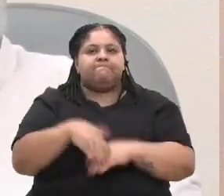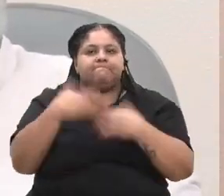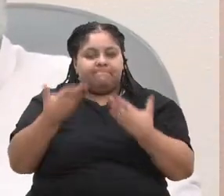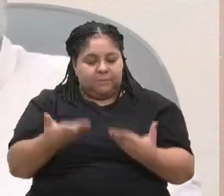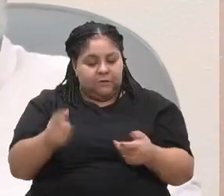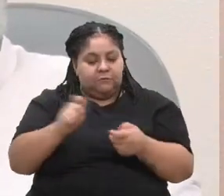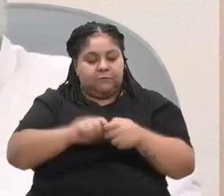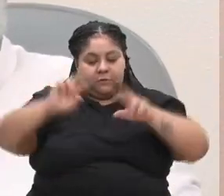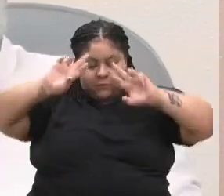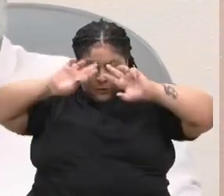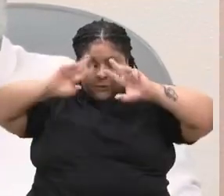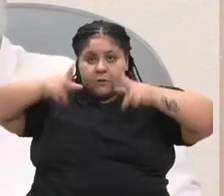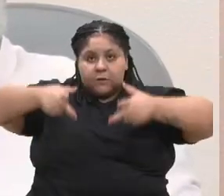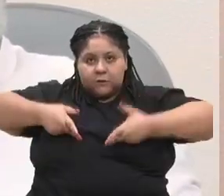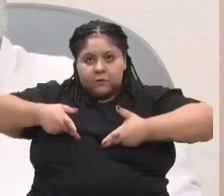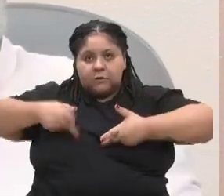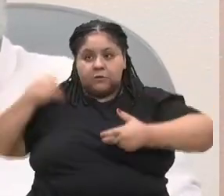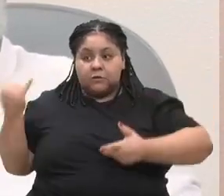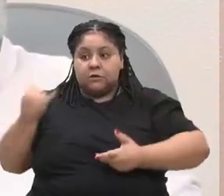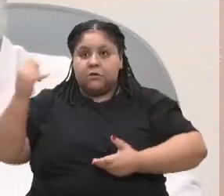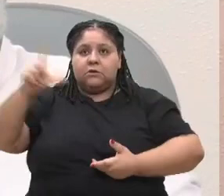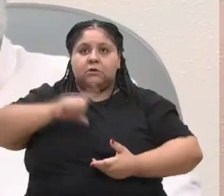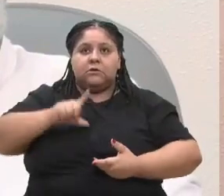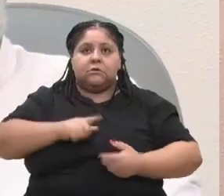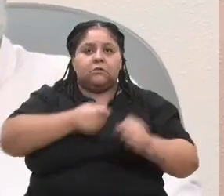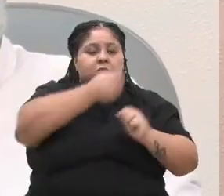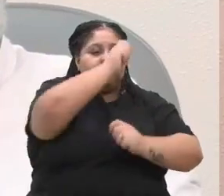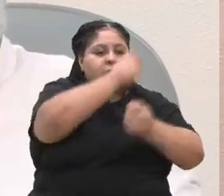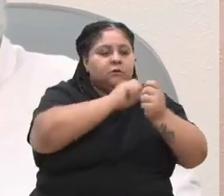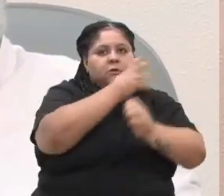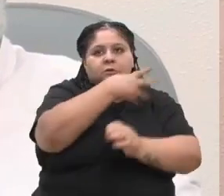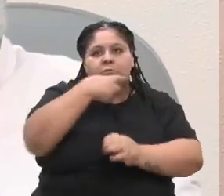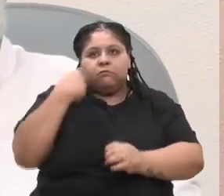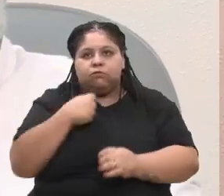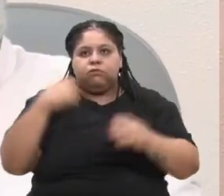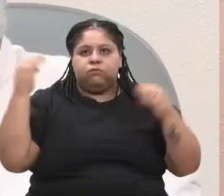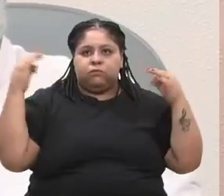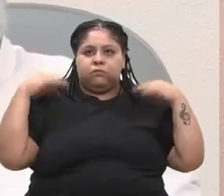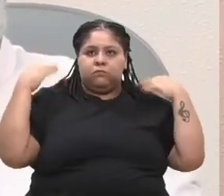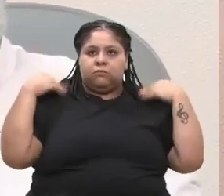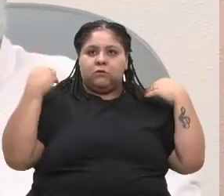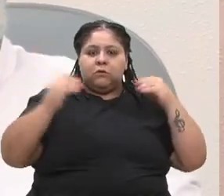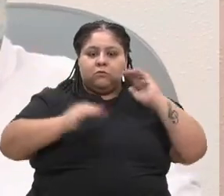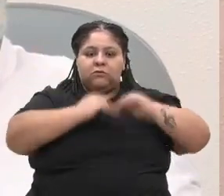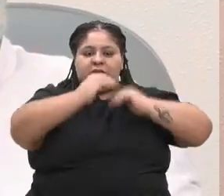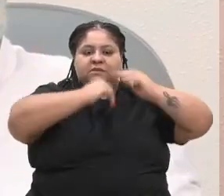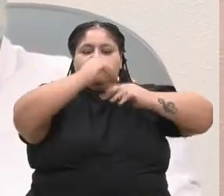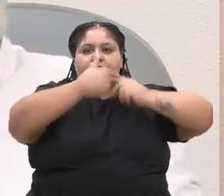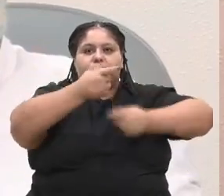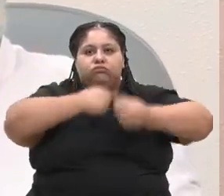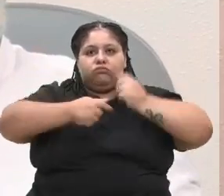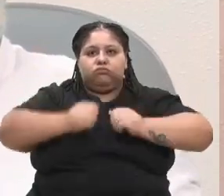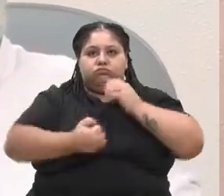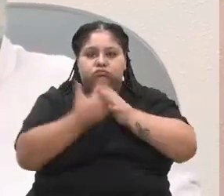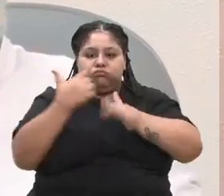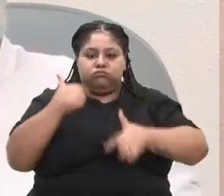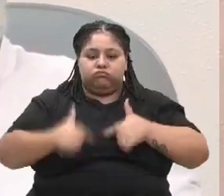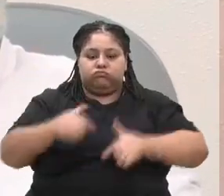reconhecimento e da importância que tem a indústria cervejeira hoje na questão do turismo, do desenvolvimento econômico, na geração de emprego e